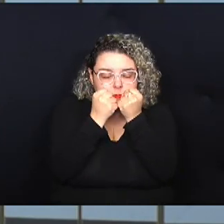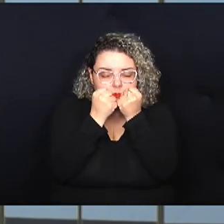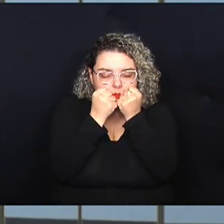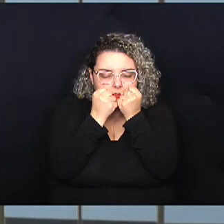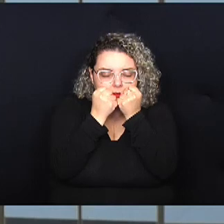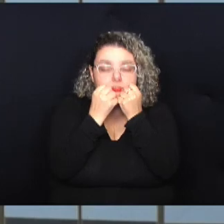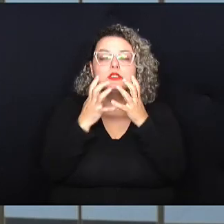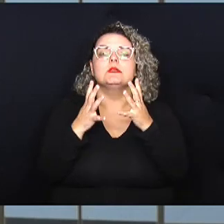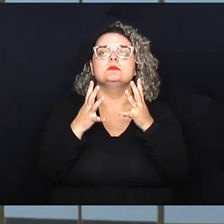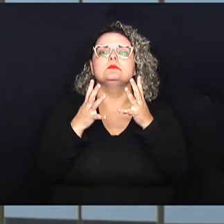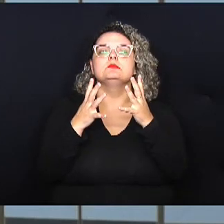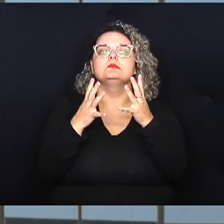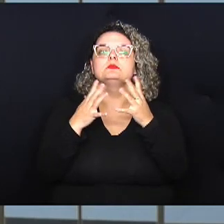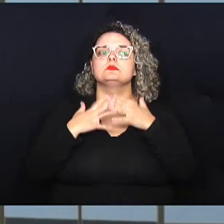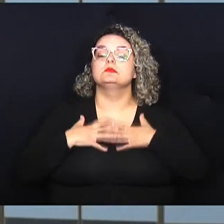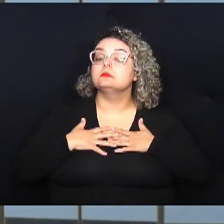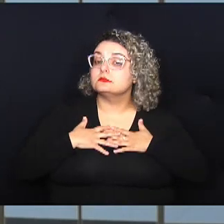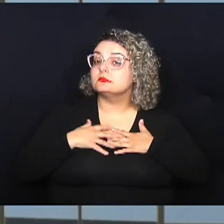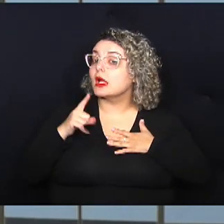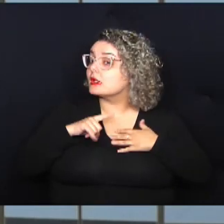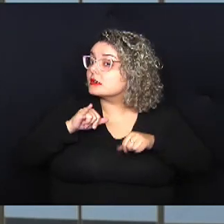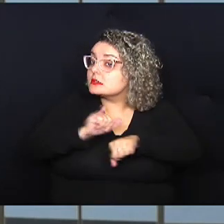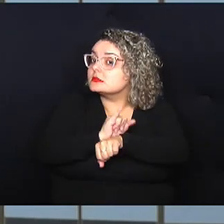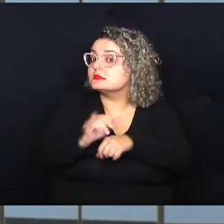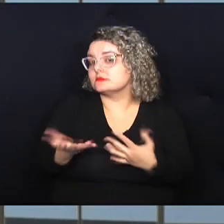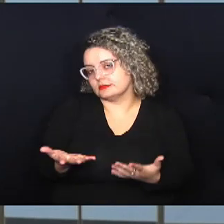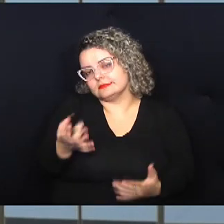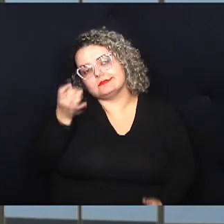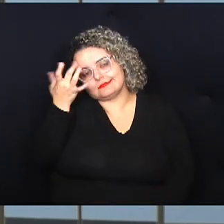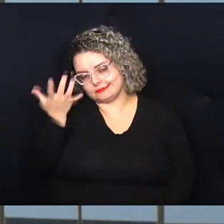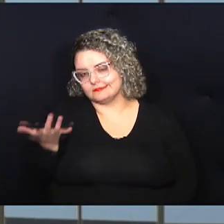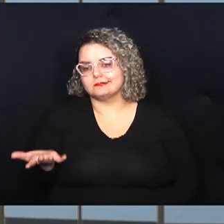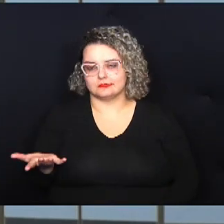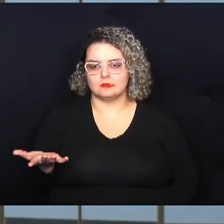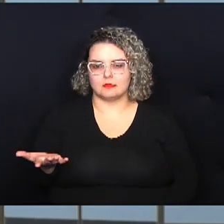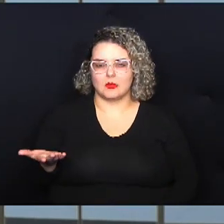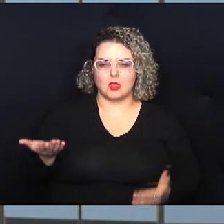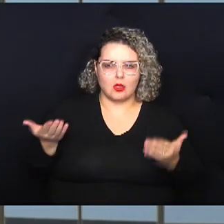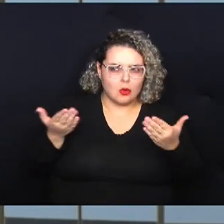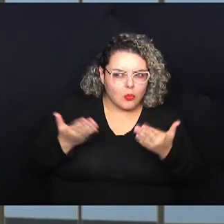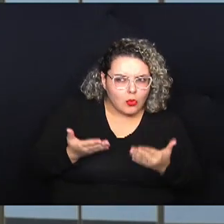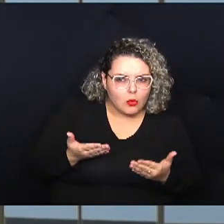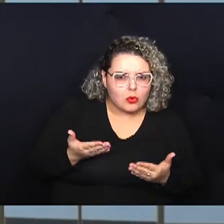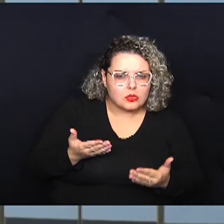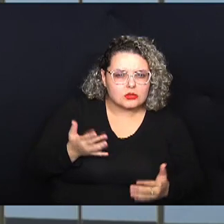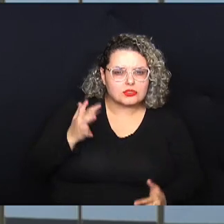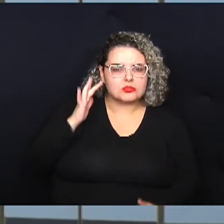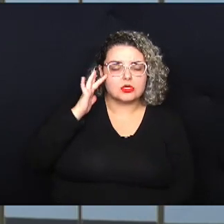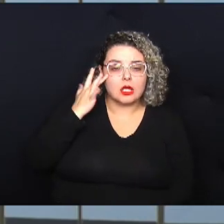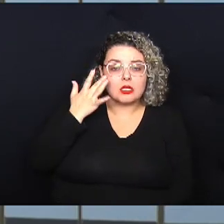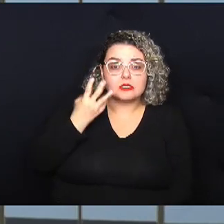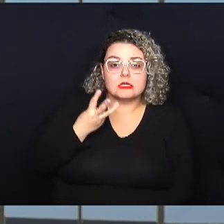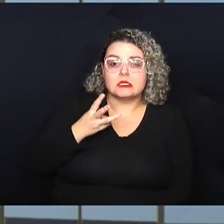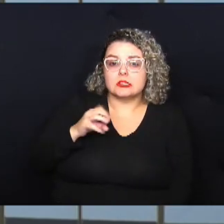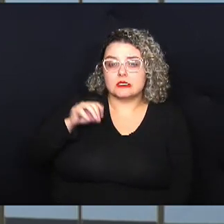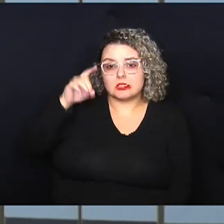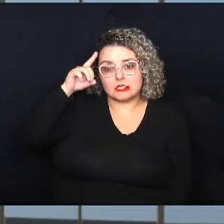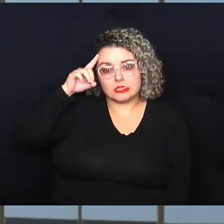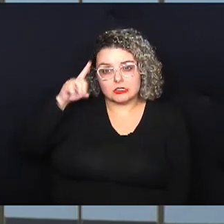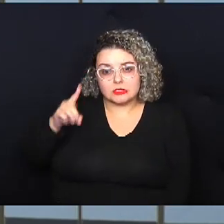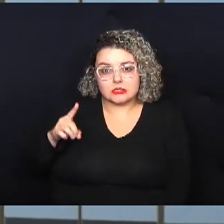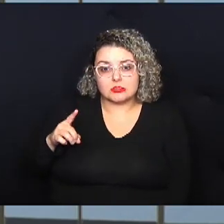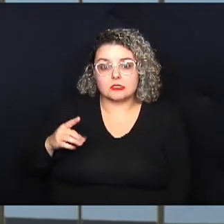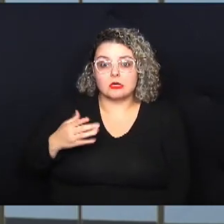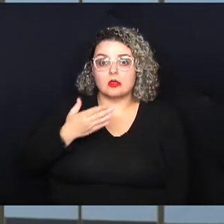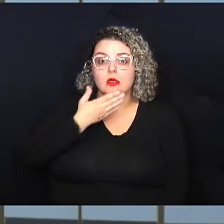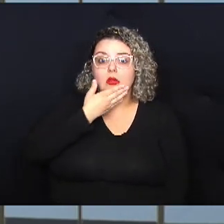Eu vou te falar uma coisa, hoje, eu acho que está quase para 30 dias que o meu pai infartou. Meu Deus. Ele está internado,